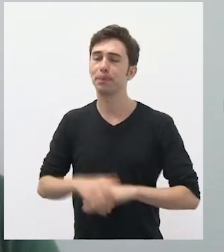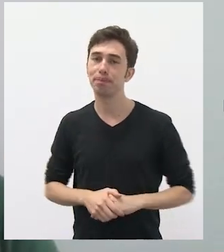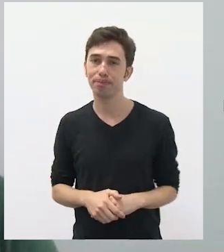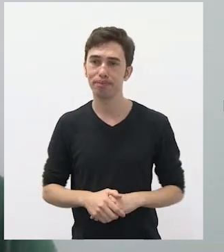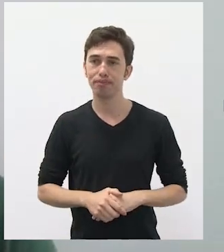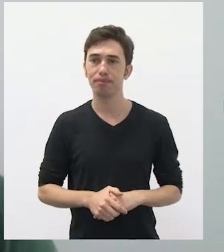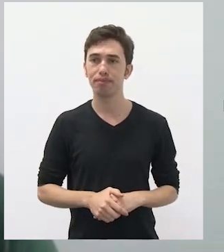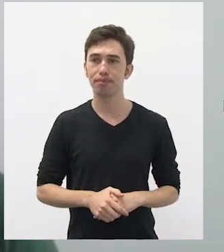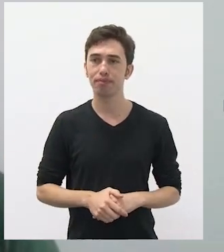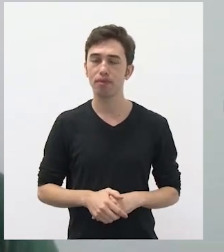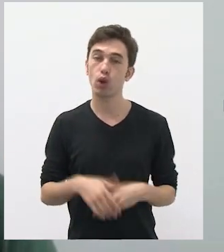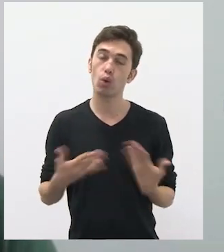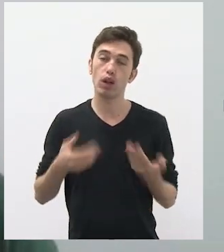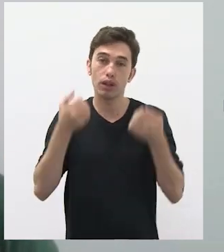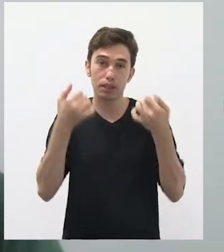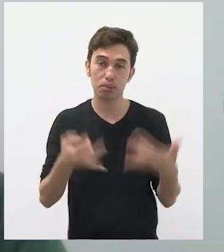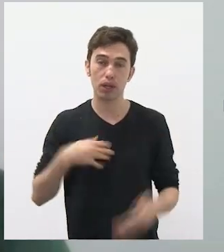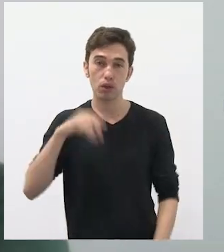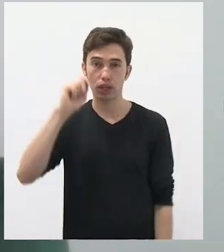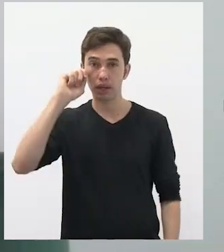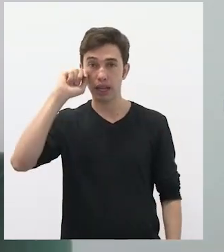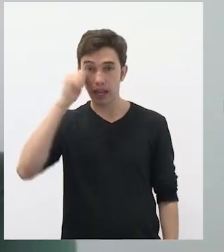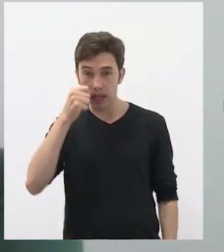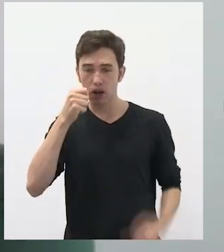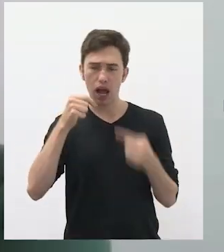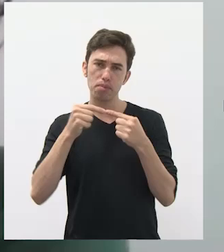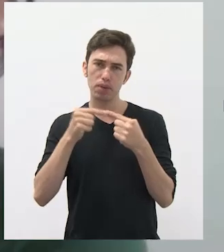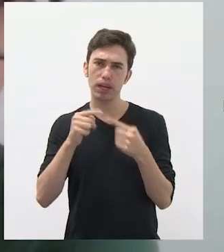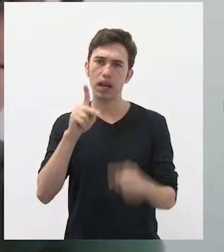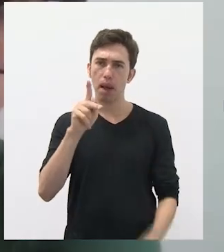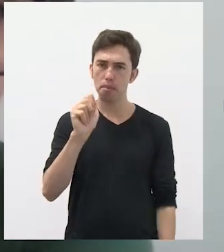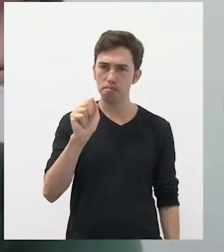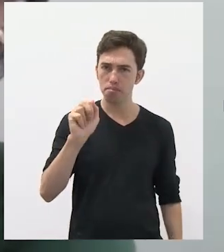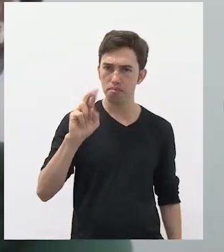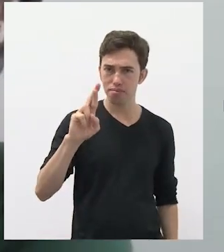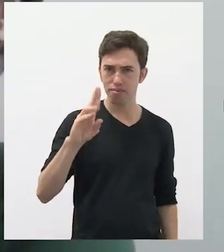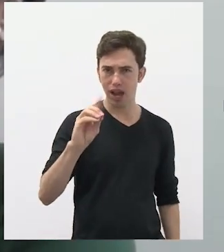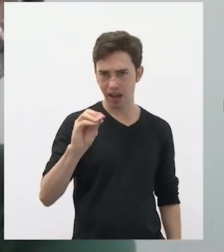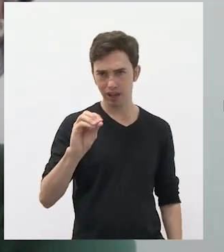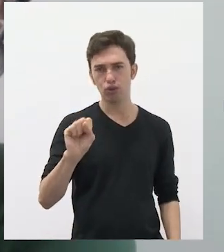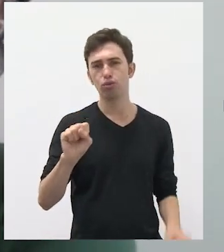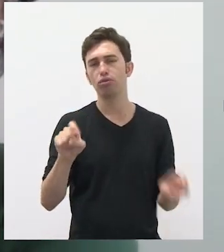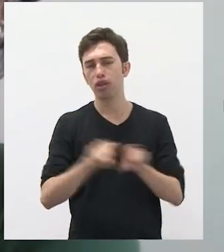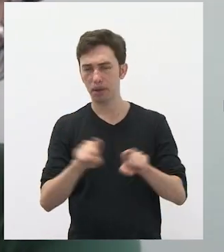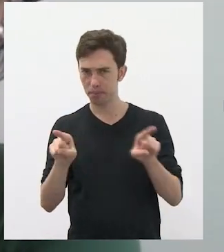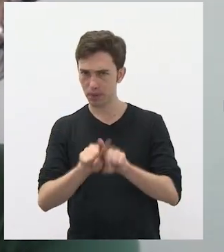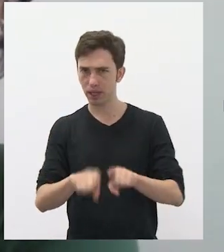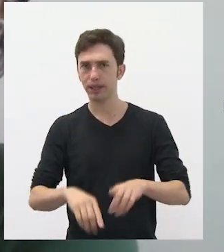Tá. E aí, então, nessa questão de trazer também a consciência